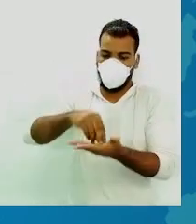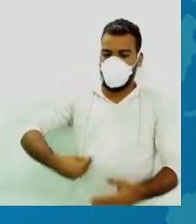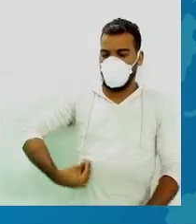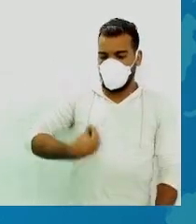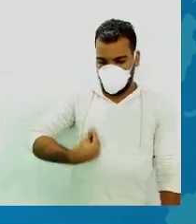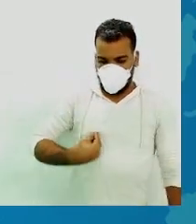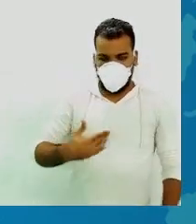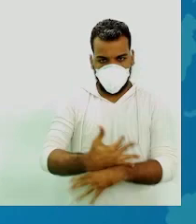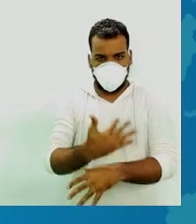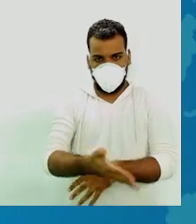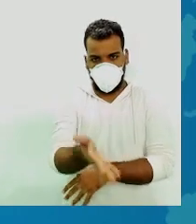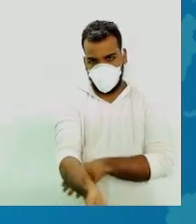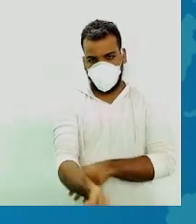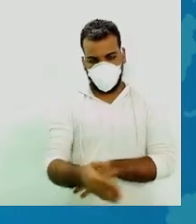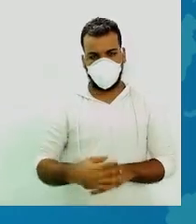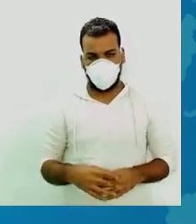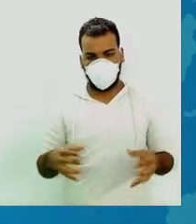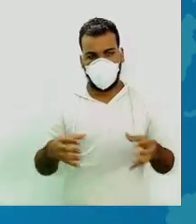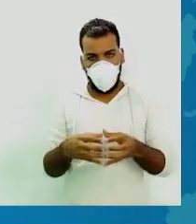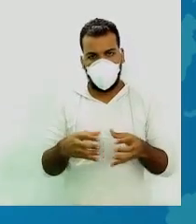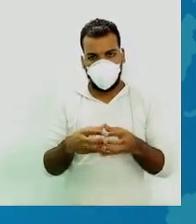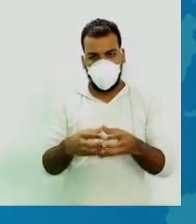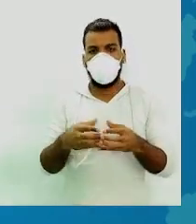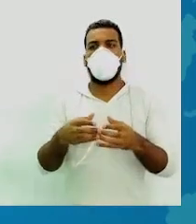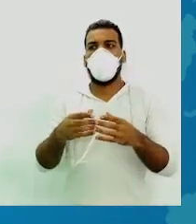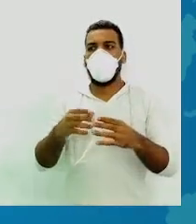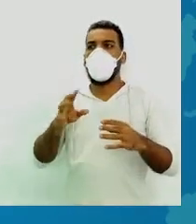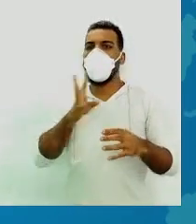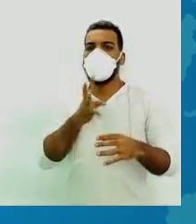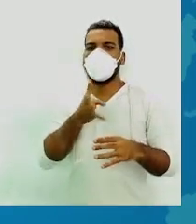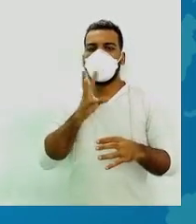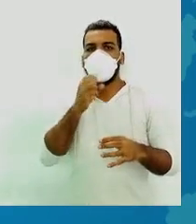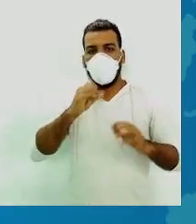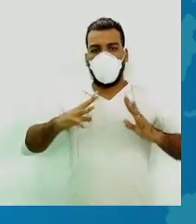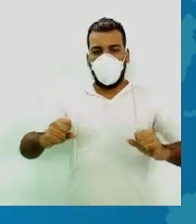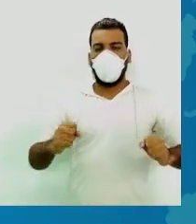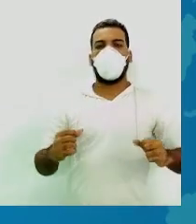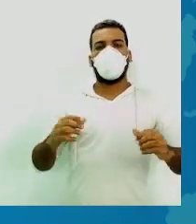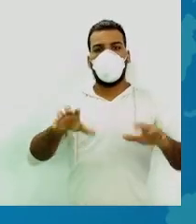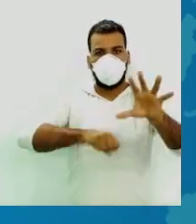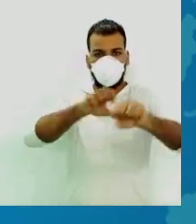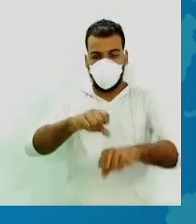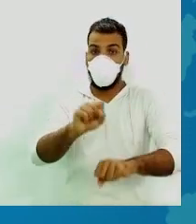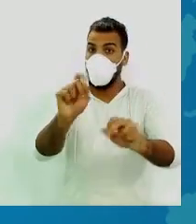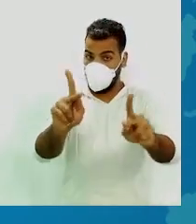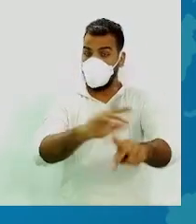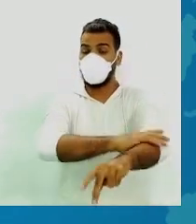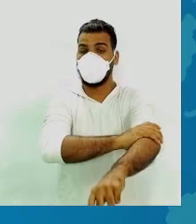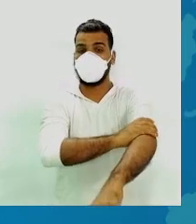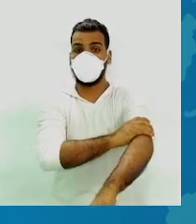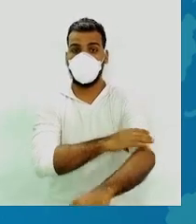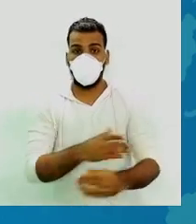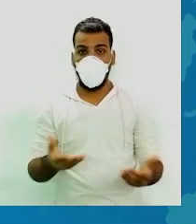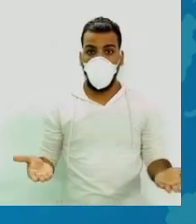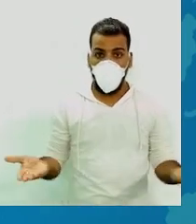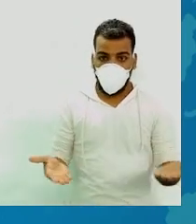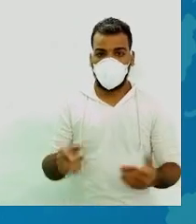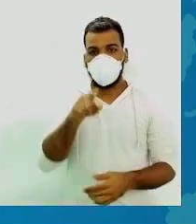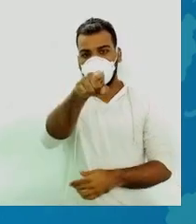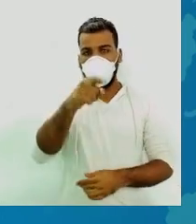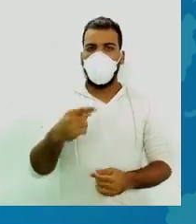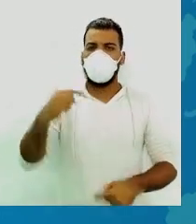aonde nós temos que conviver na busca constante pela ética, ok? A partir de hoje, não seja alguém